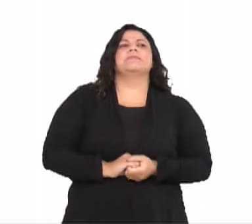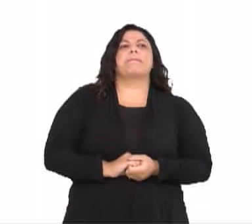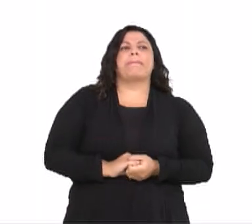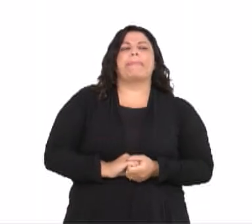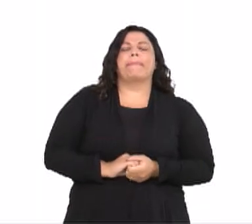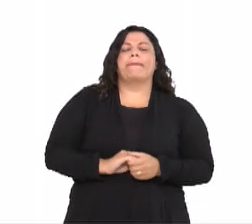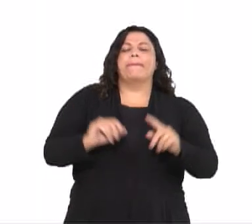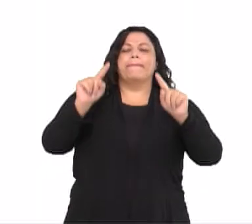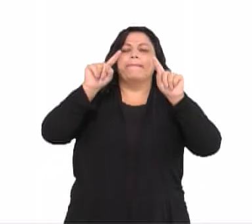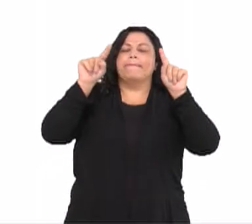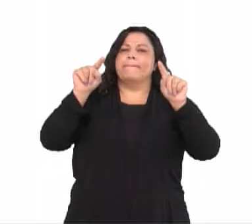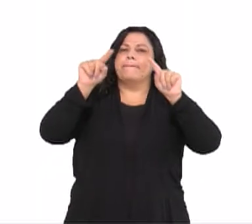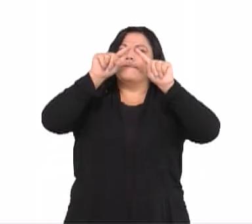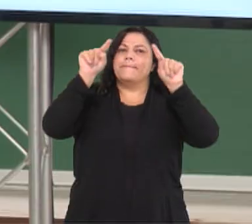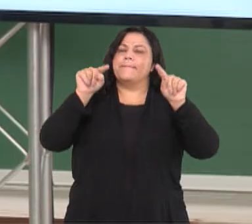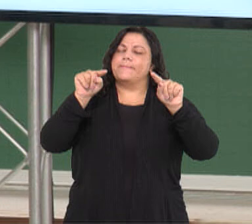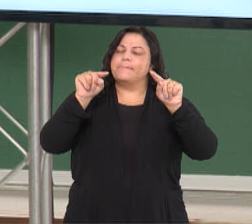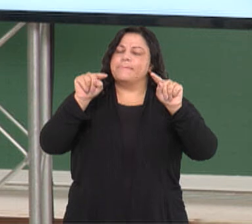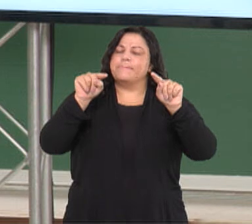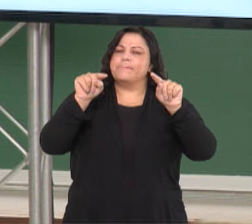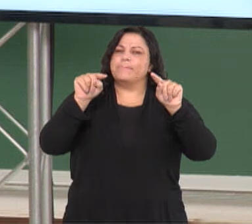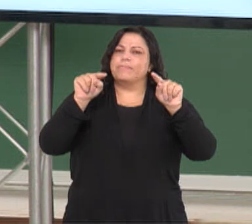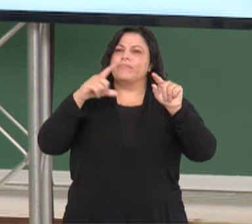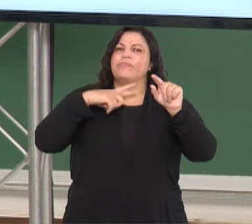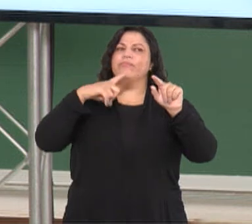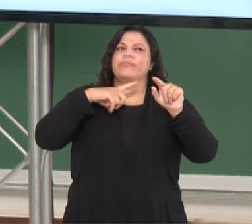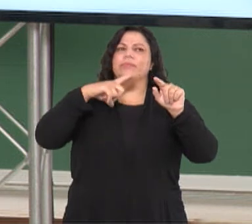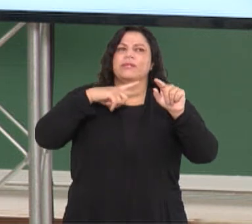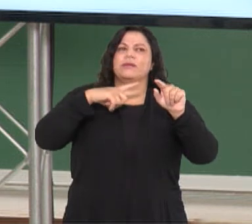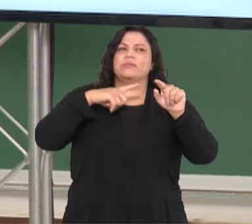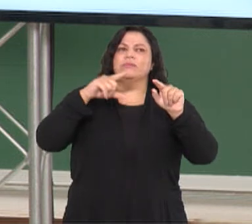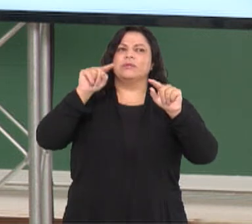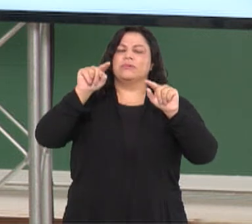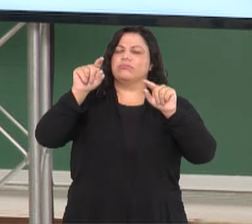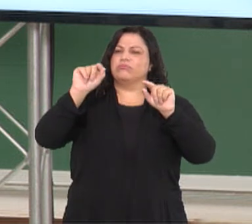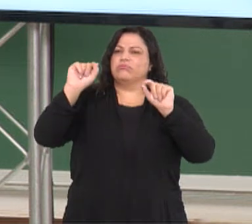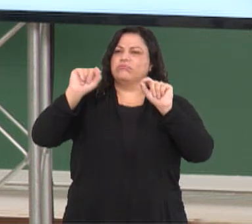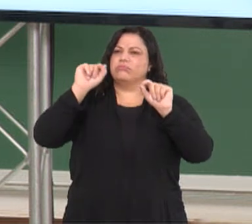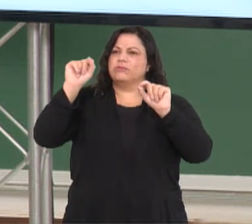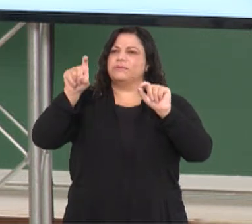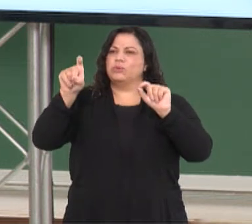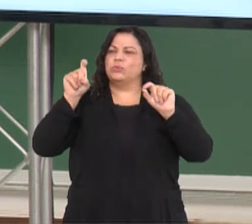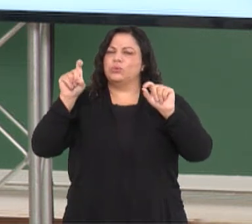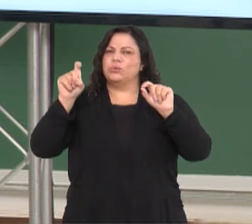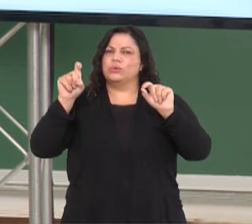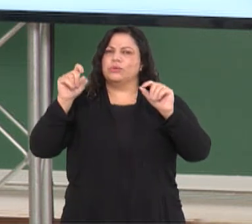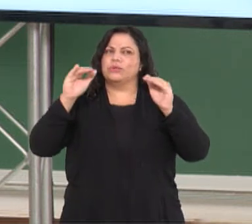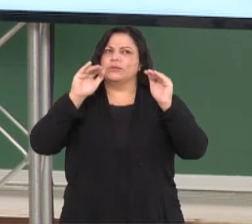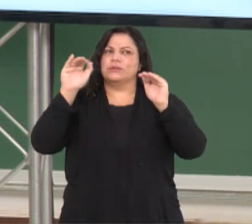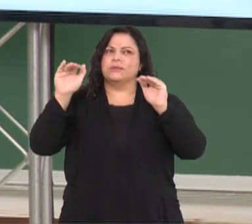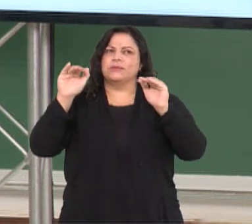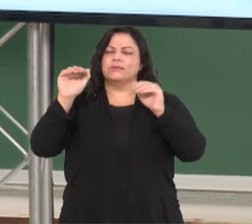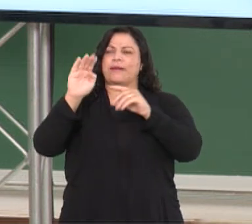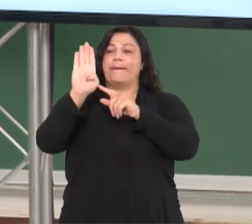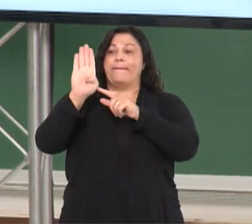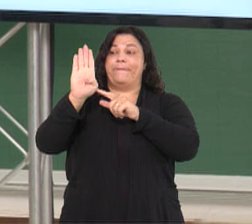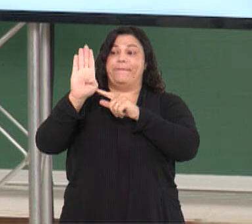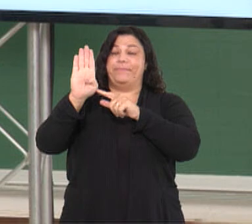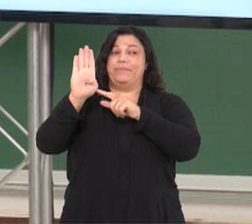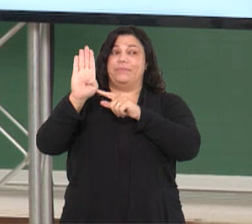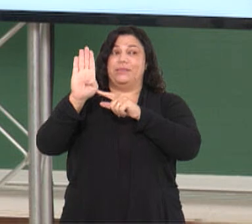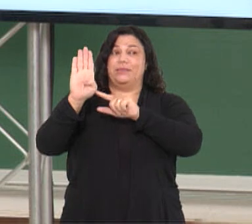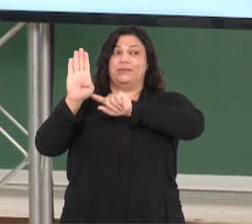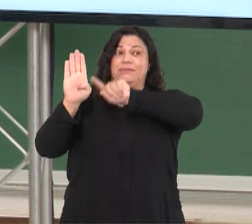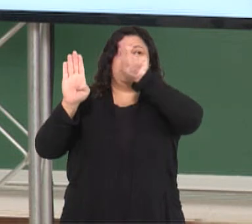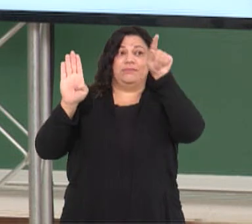No segundo termo, aquele que tem o coeficiente à frente do x. Aqui, no polinômio f eu tenho b, aqui